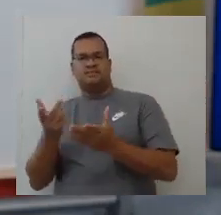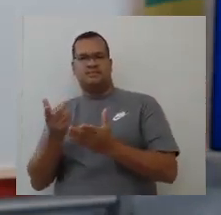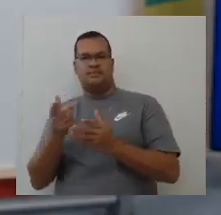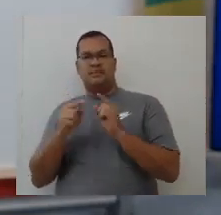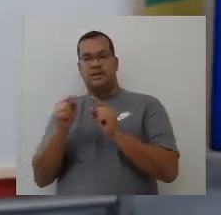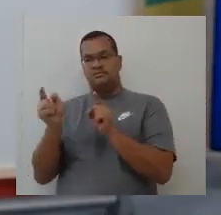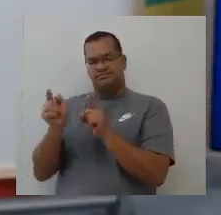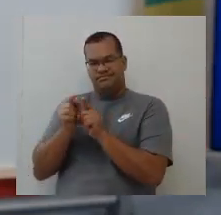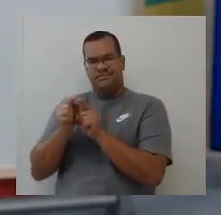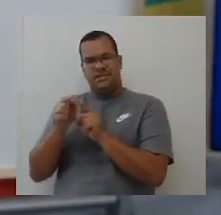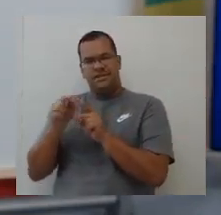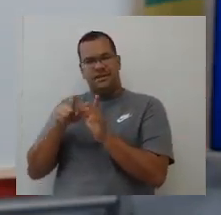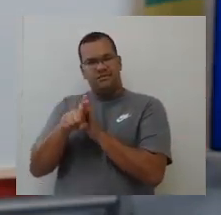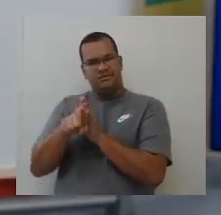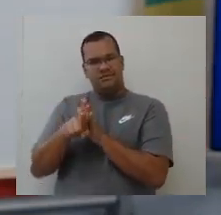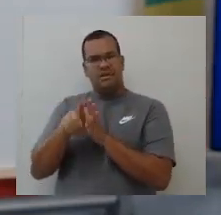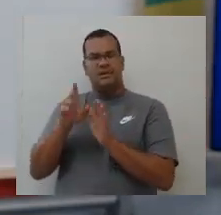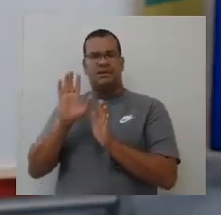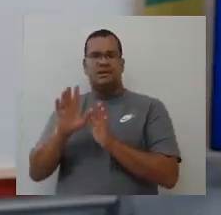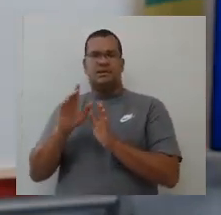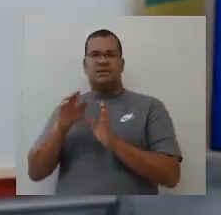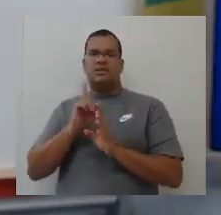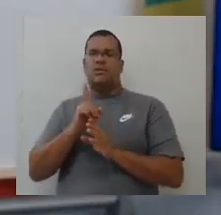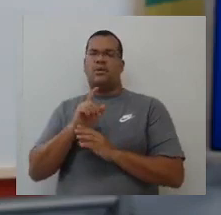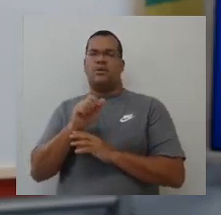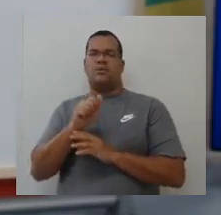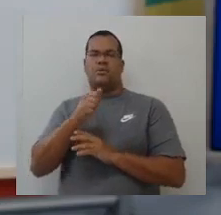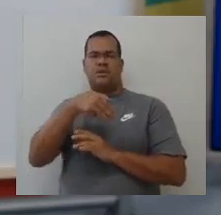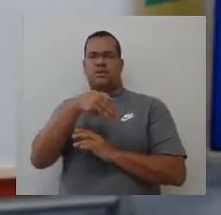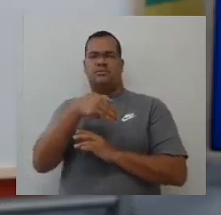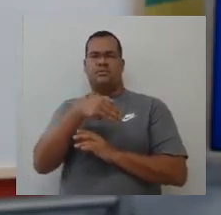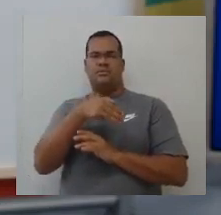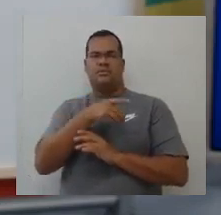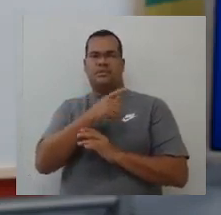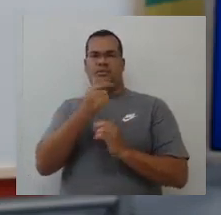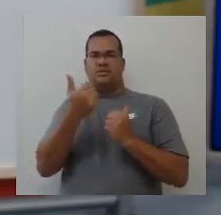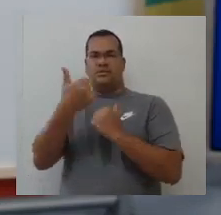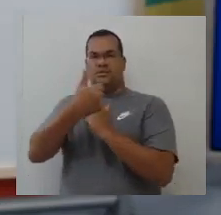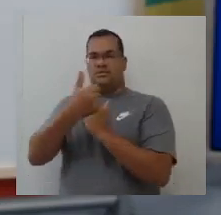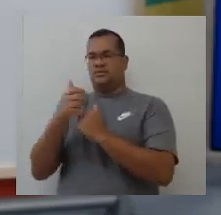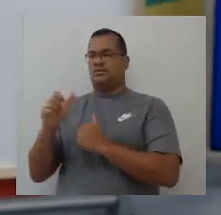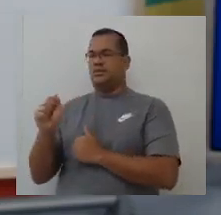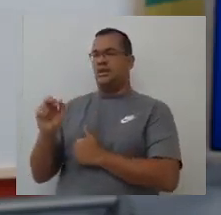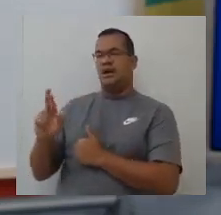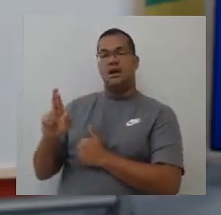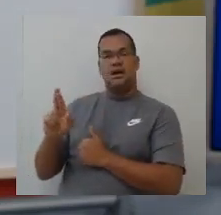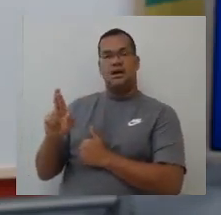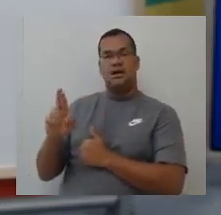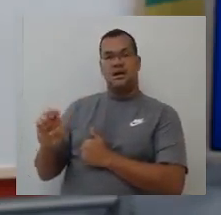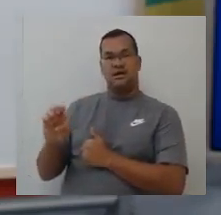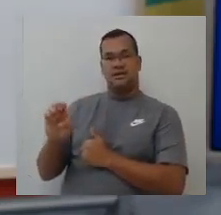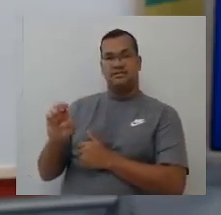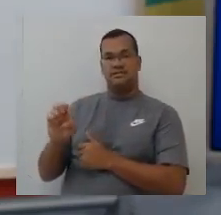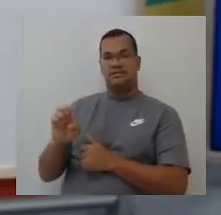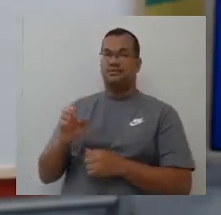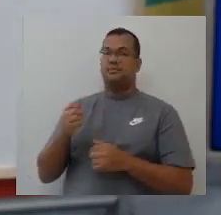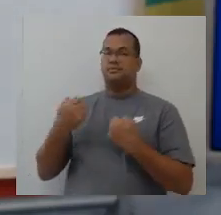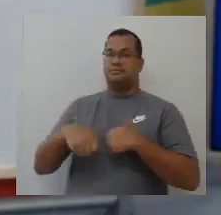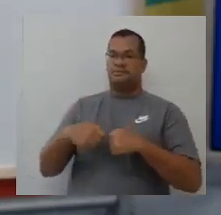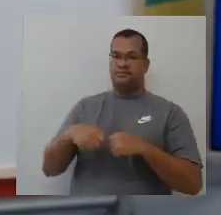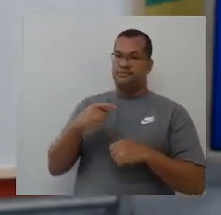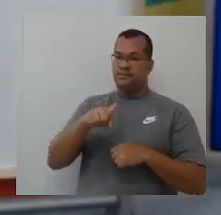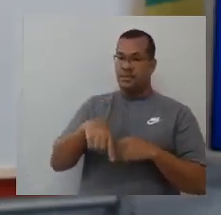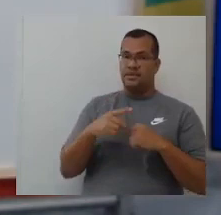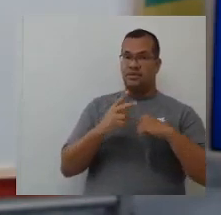question negativa utilizando não o am. Esse am ele foi substituído por are, tá? E depois eu preciso do quê? Eu preciso do